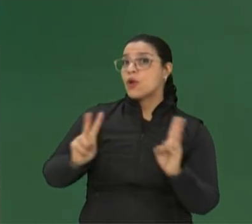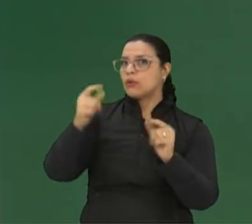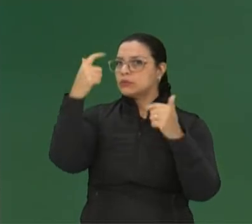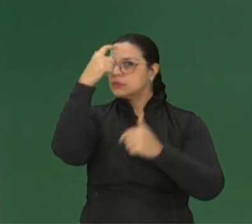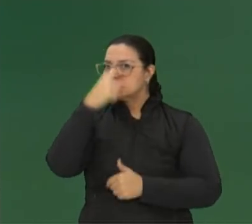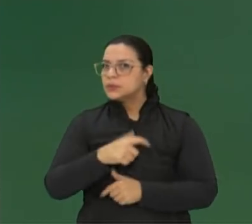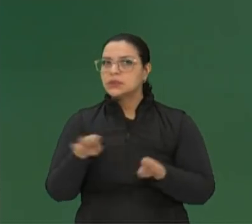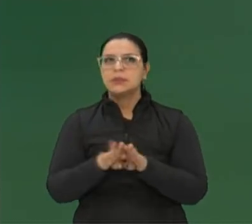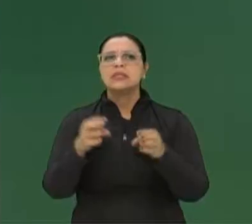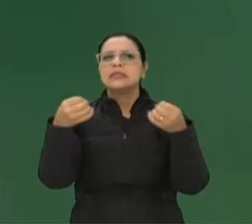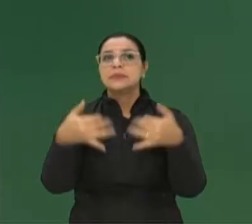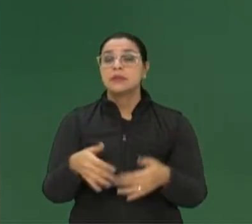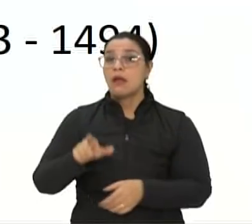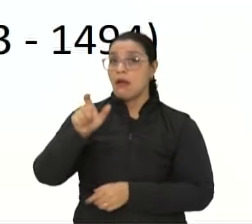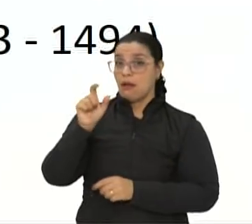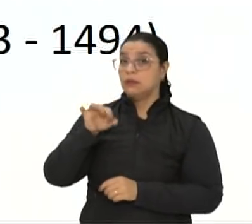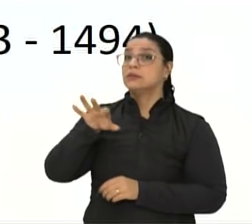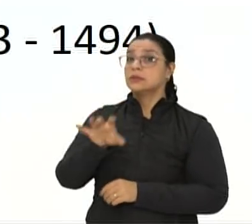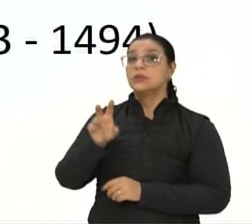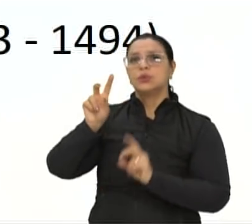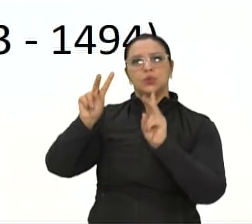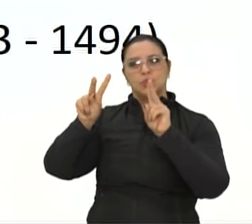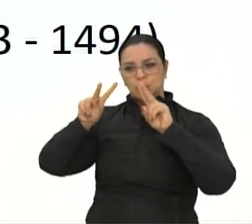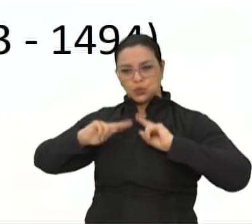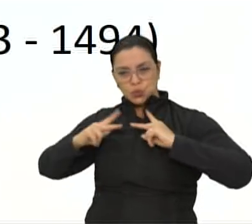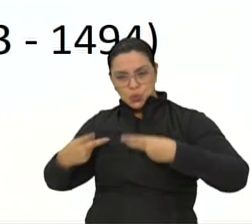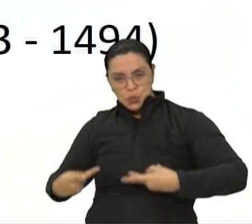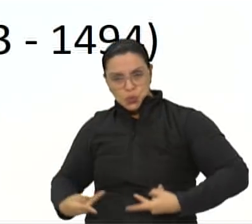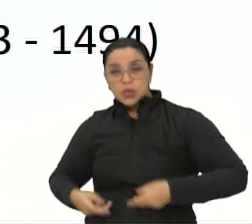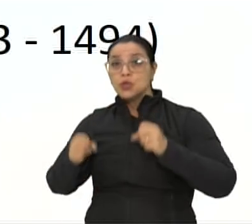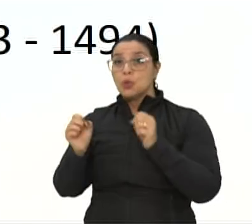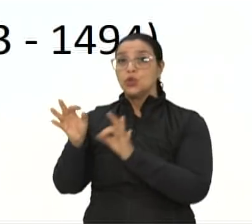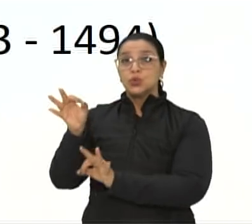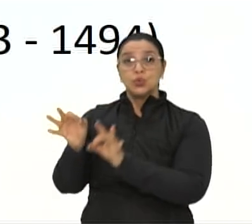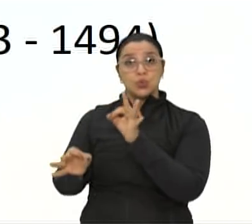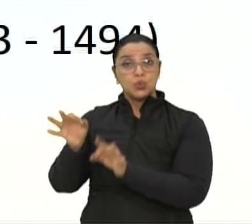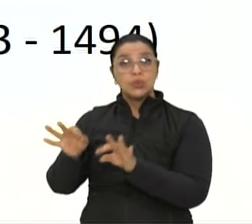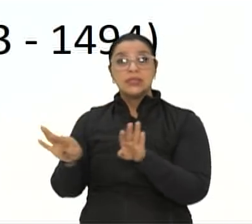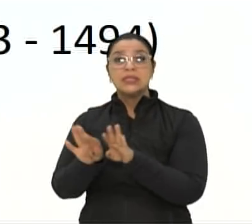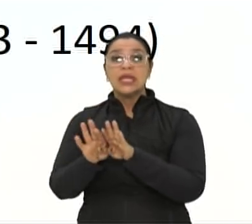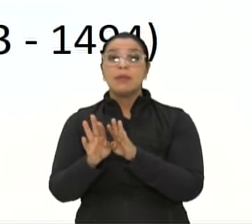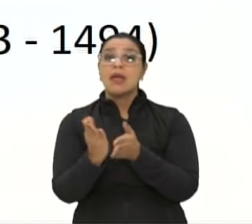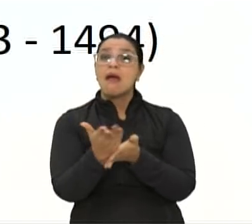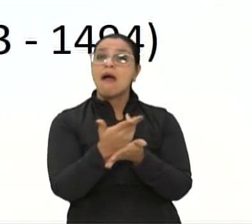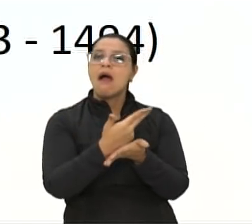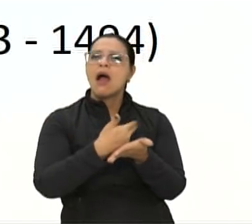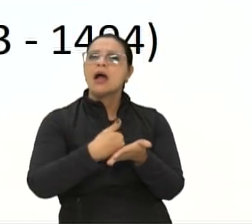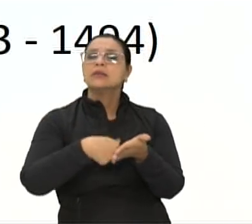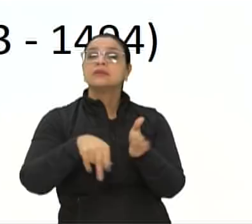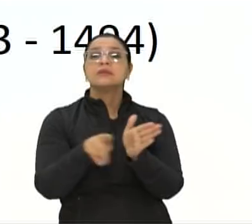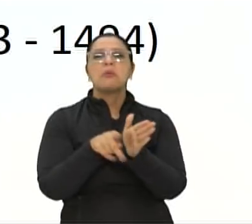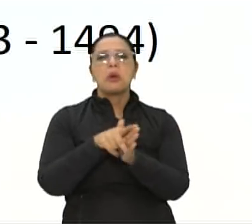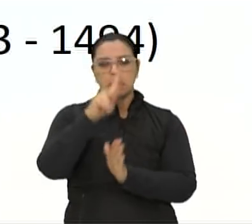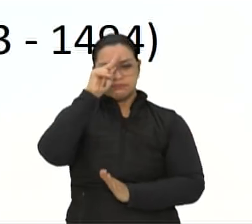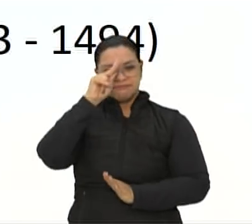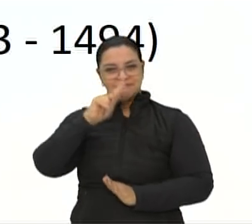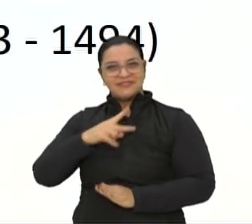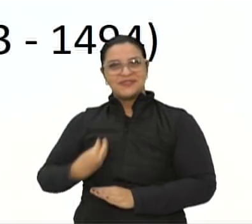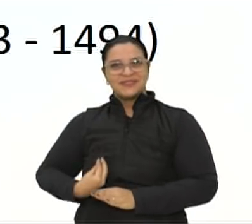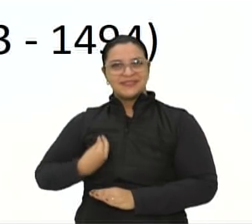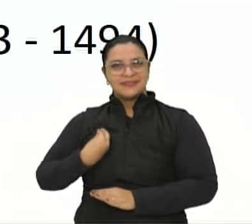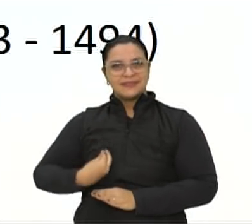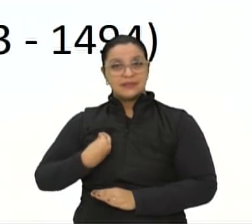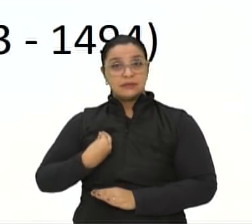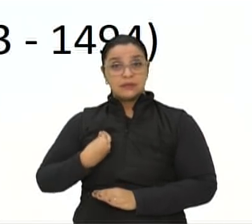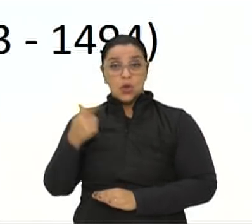ser humano, né? Ele diz lá, ó, assim, o ser humano pode ser juiz ou artesão de sua própria vida, né? O próprio